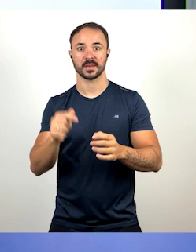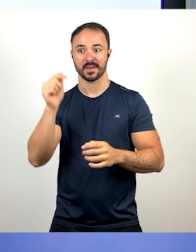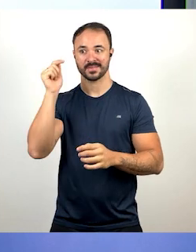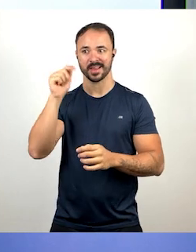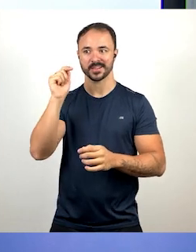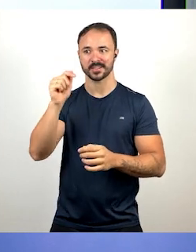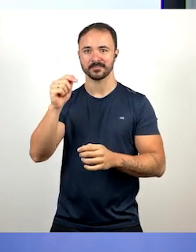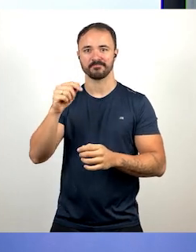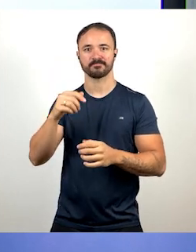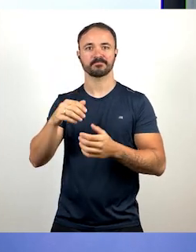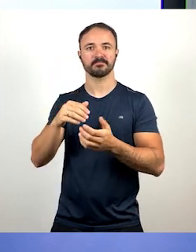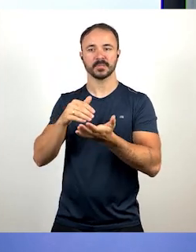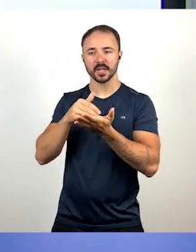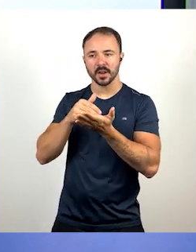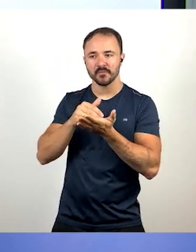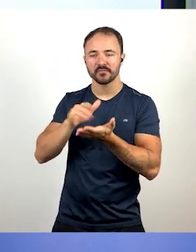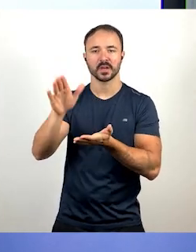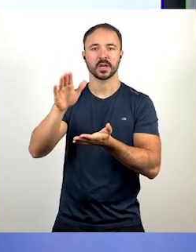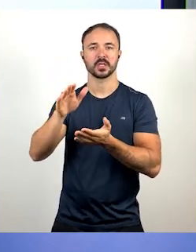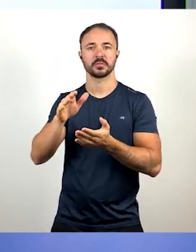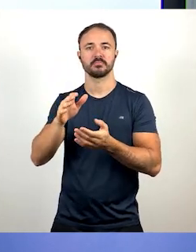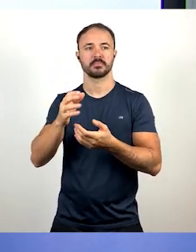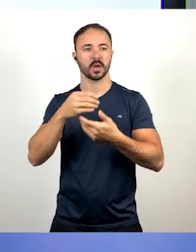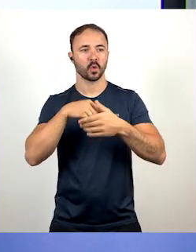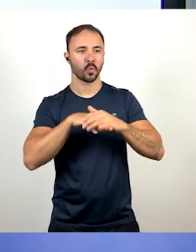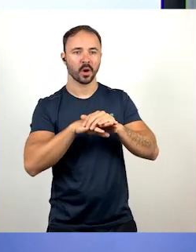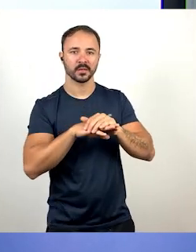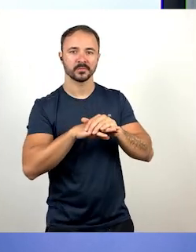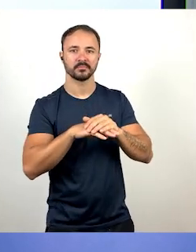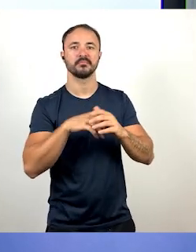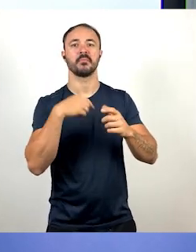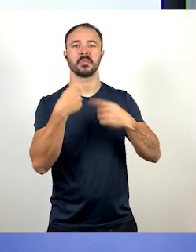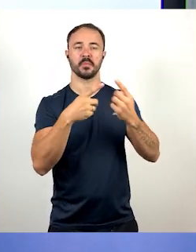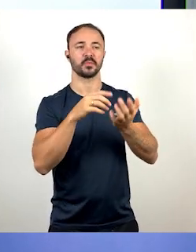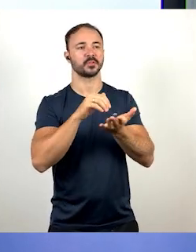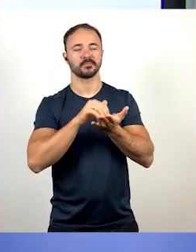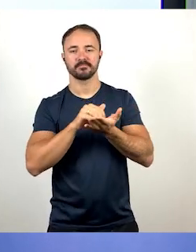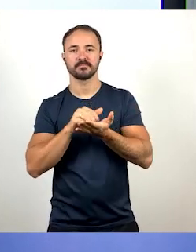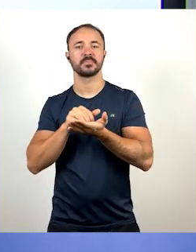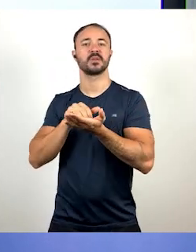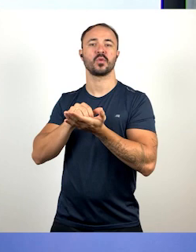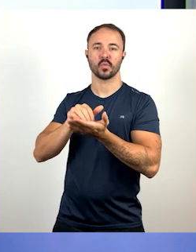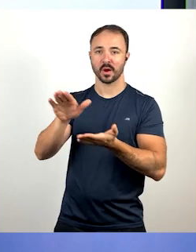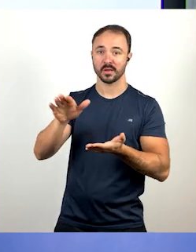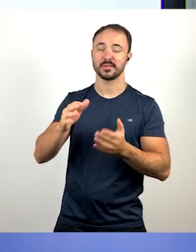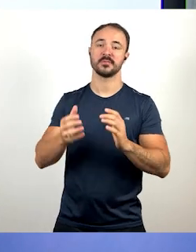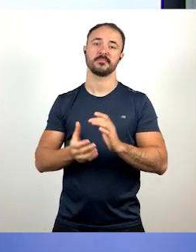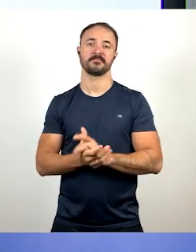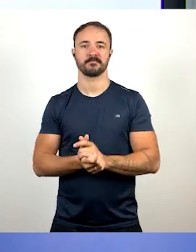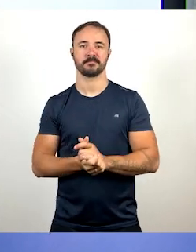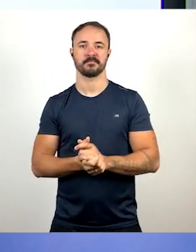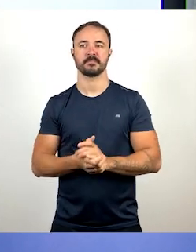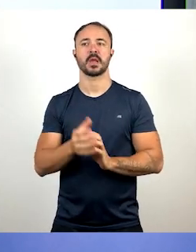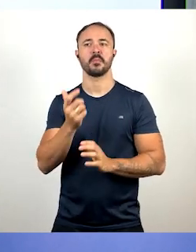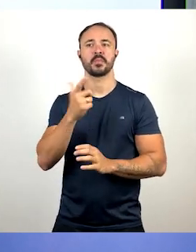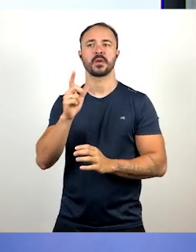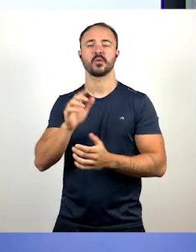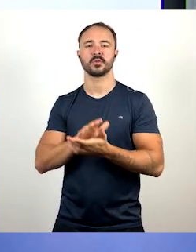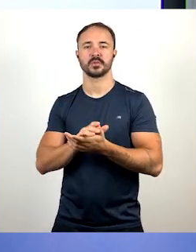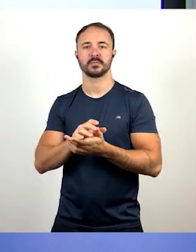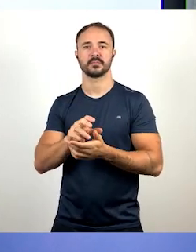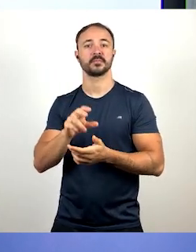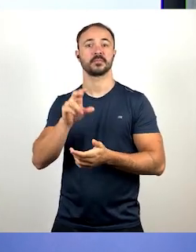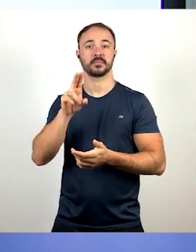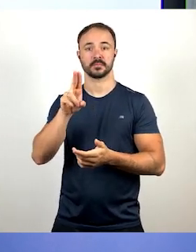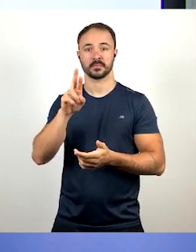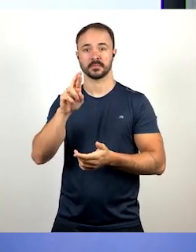urina será armazenada e vai ser jogada fora através da outra via, que